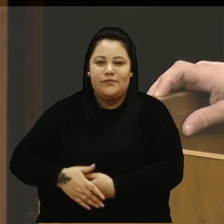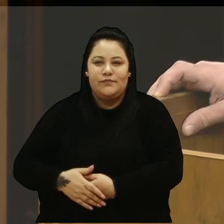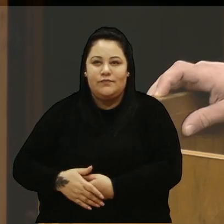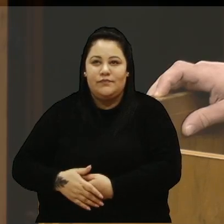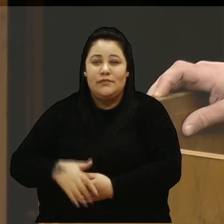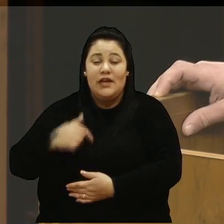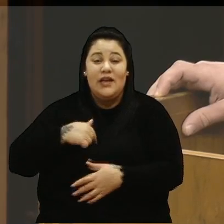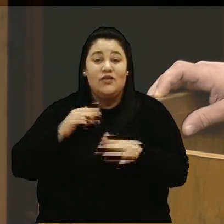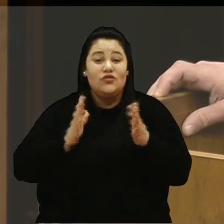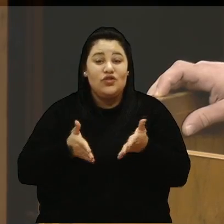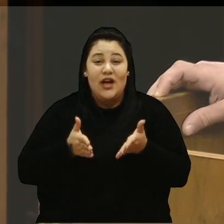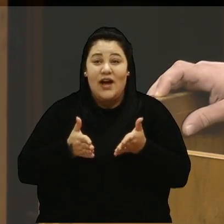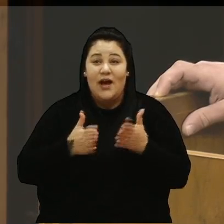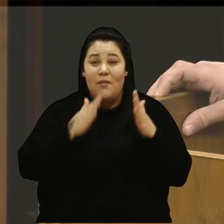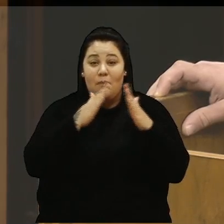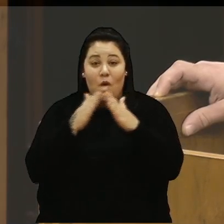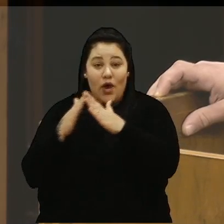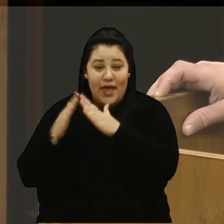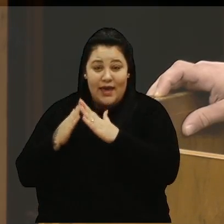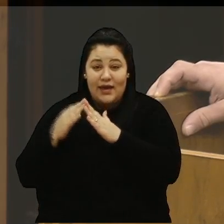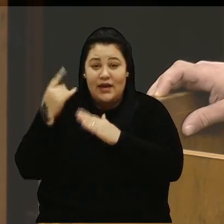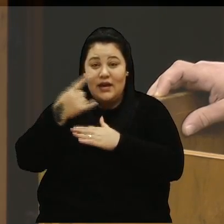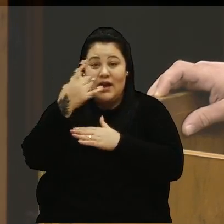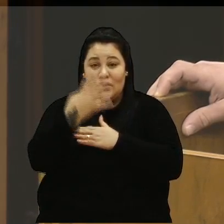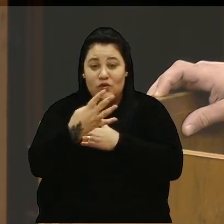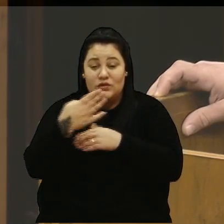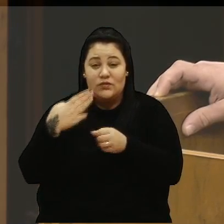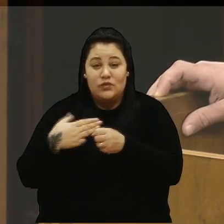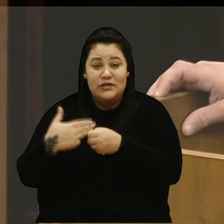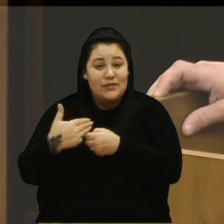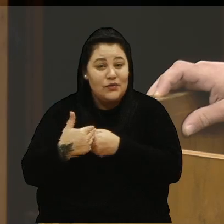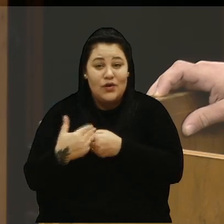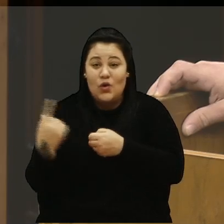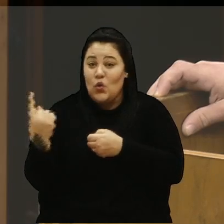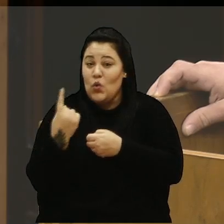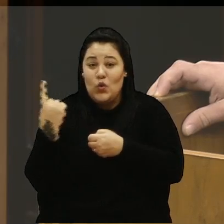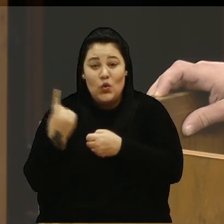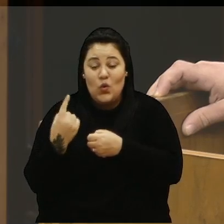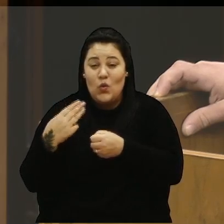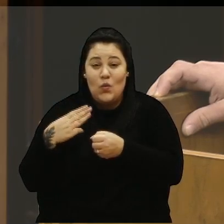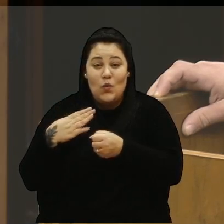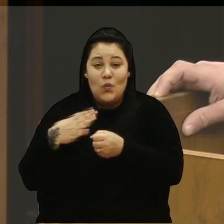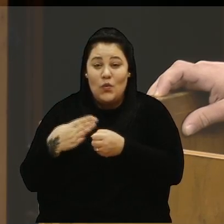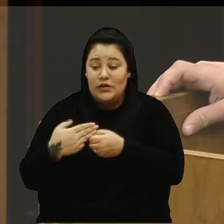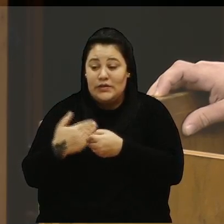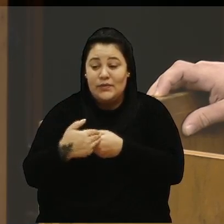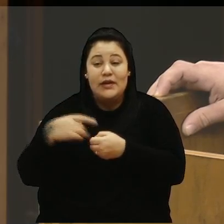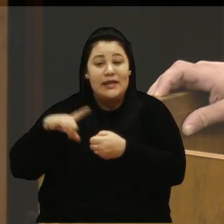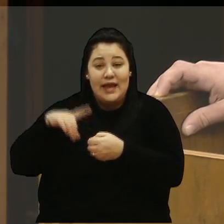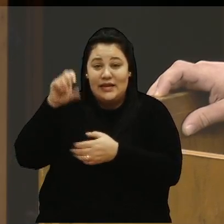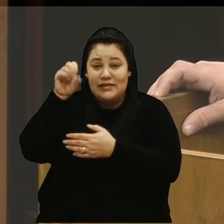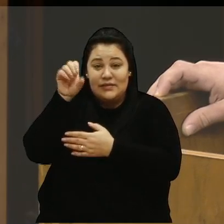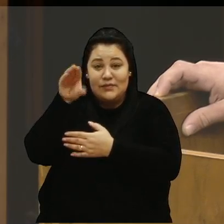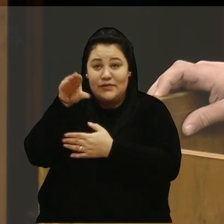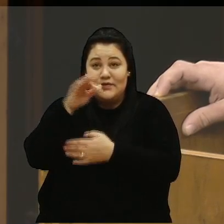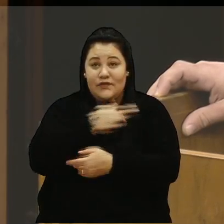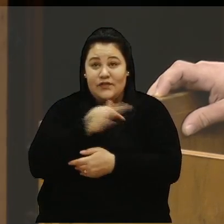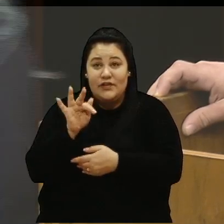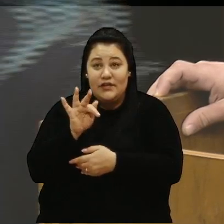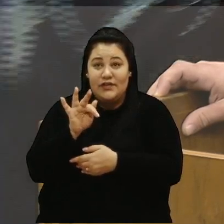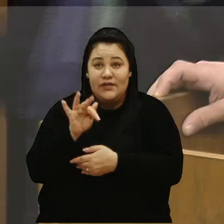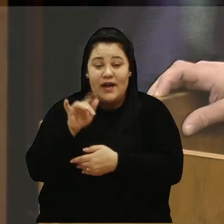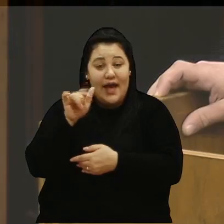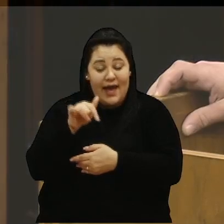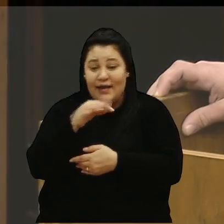eu já morei em 14 municípios. E o único município que tem semáforo em uma rodovia federal é Caxias do